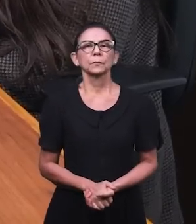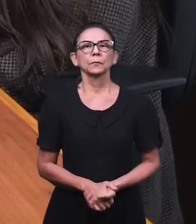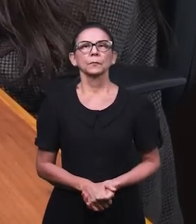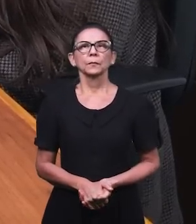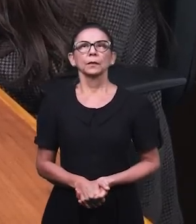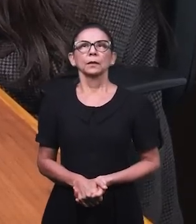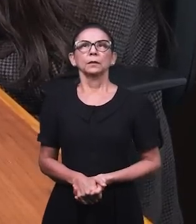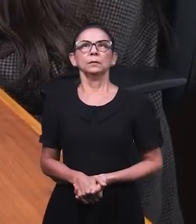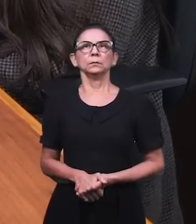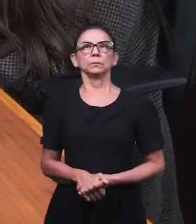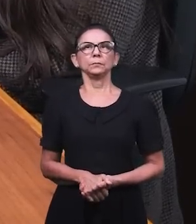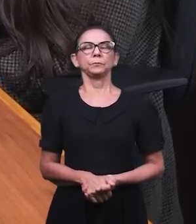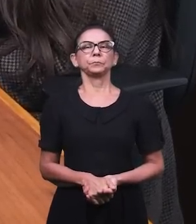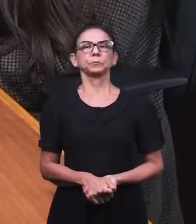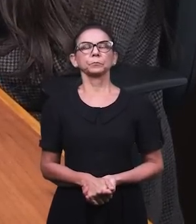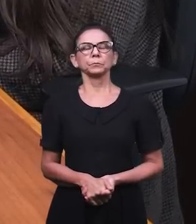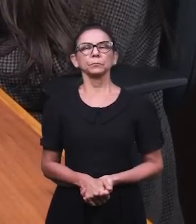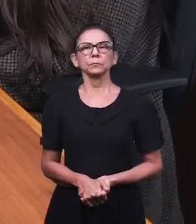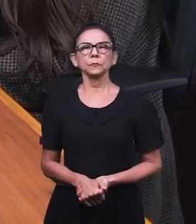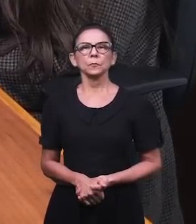se preste, alguma coisa nesse sentido.